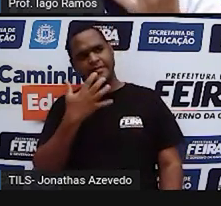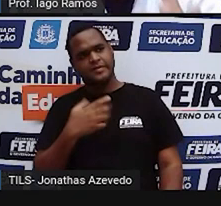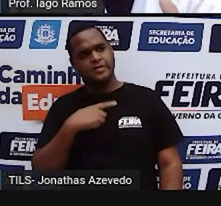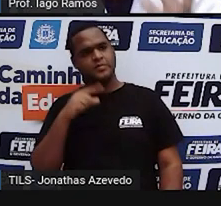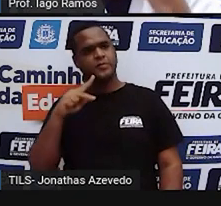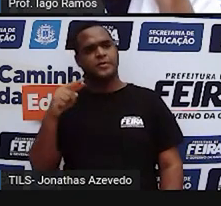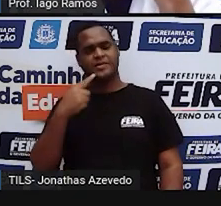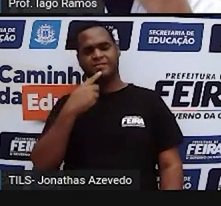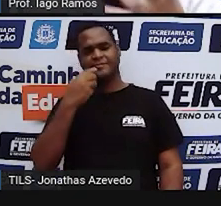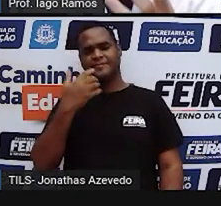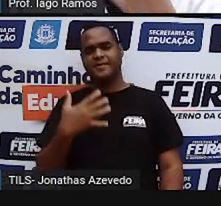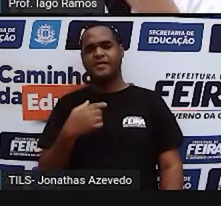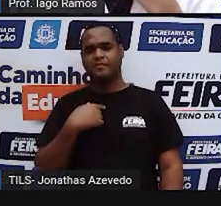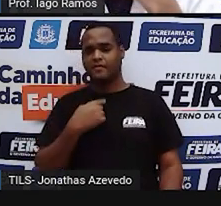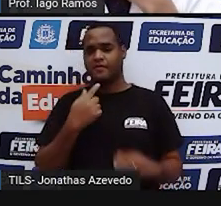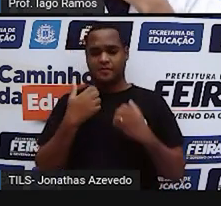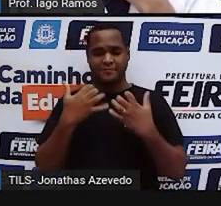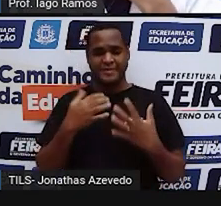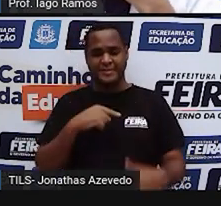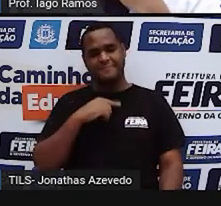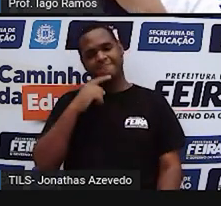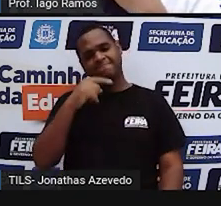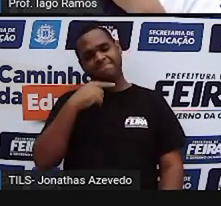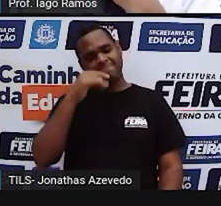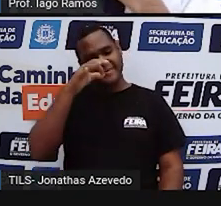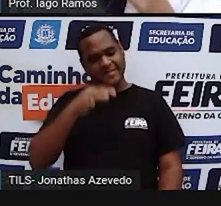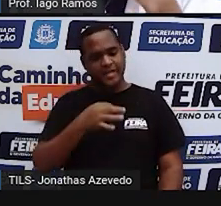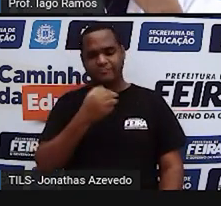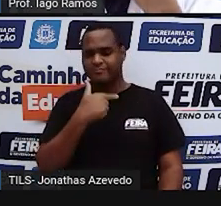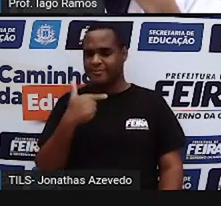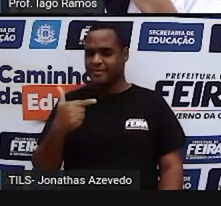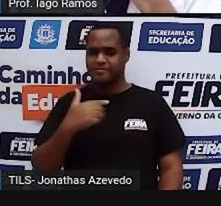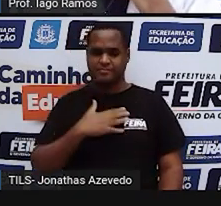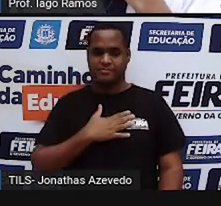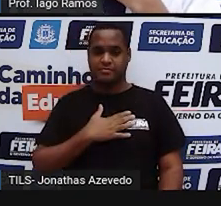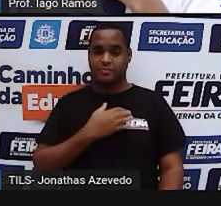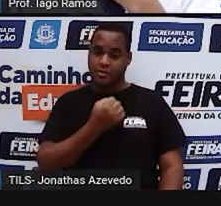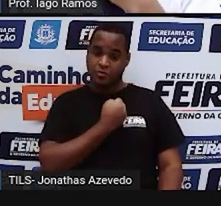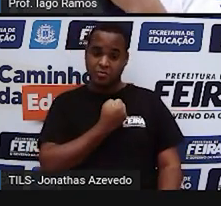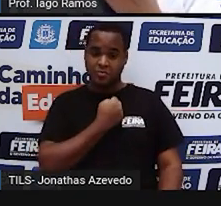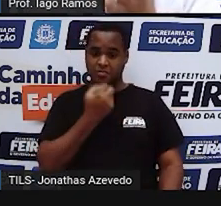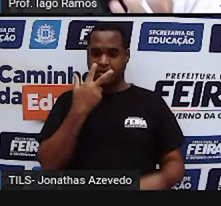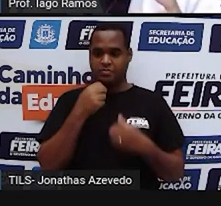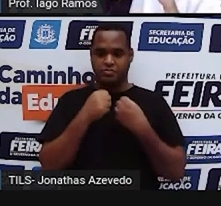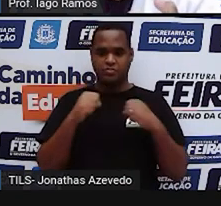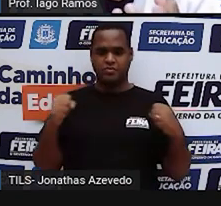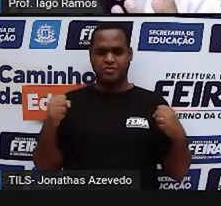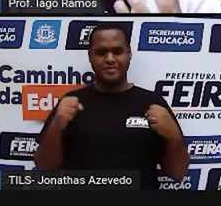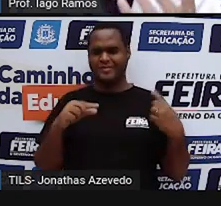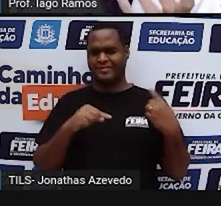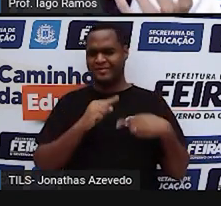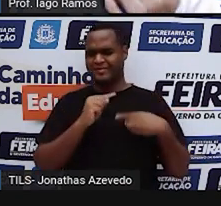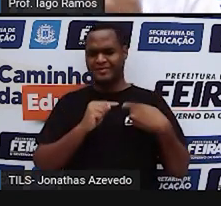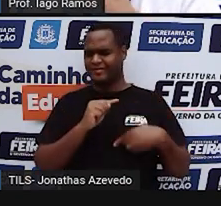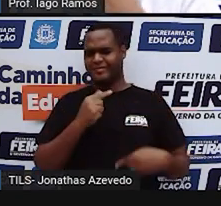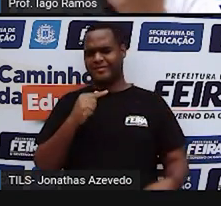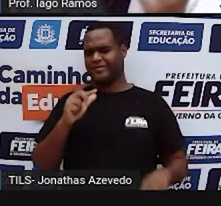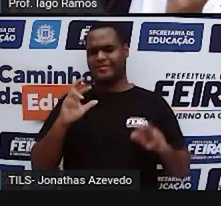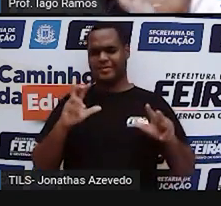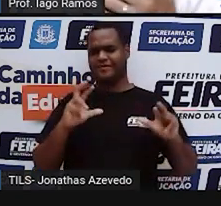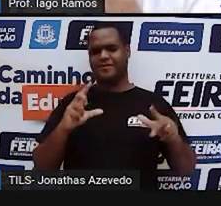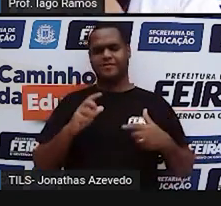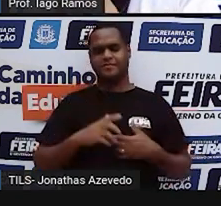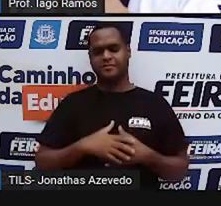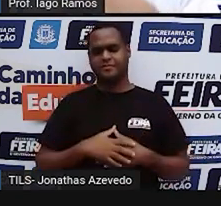sou eu falei esse negócio não ia dar certo você é um número muito grande tem nada a ver com unidades aqui tô só